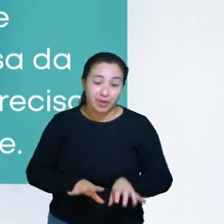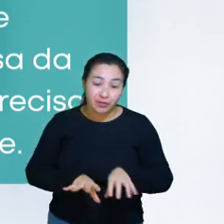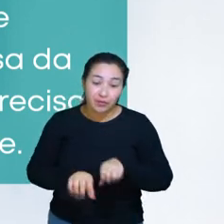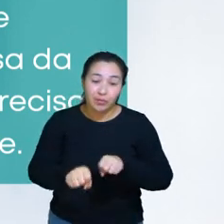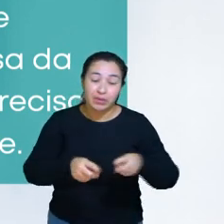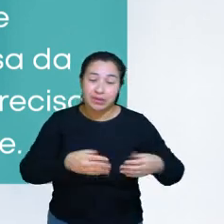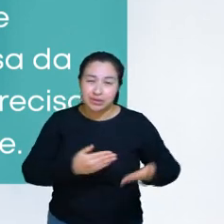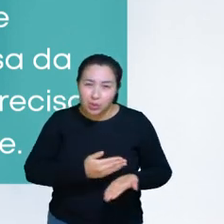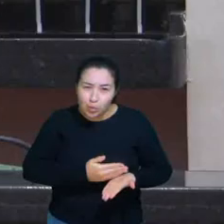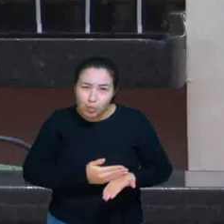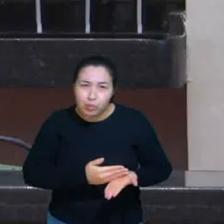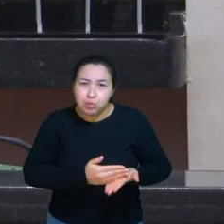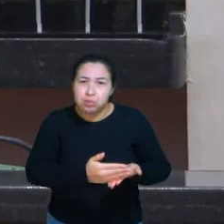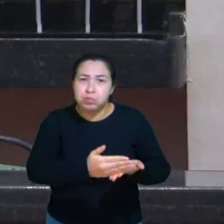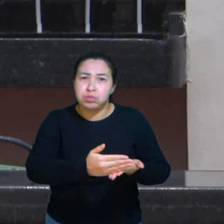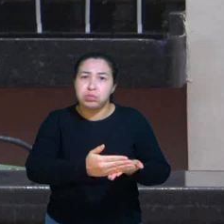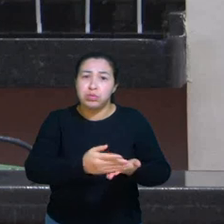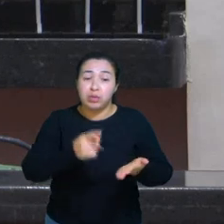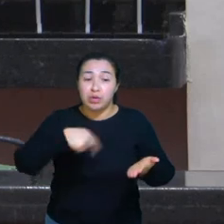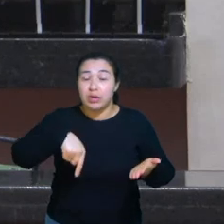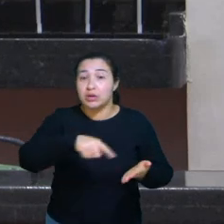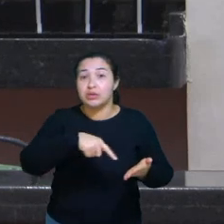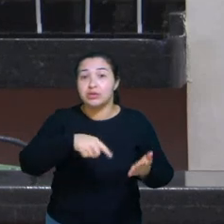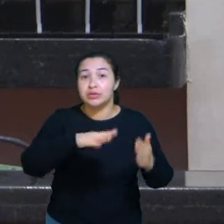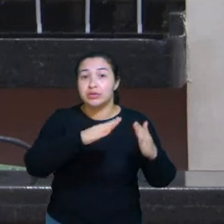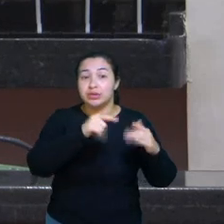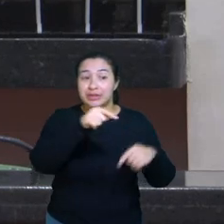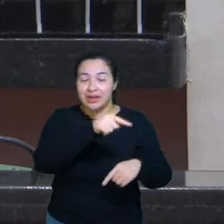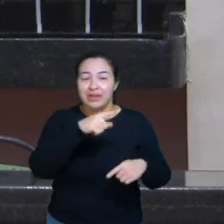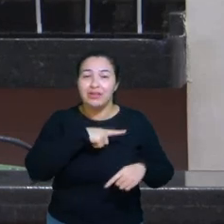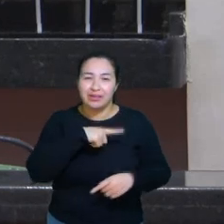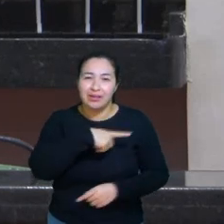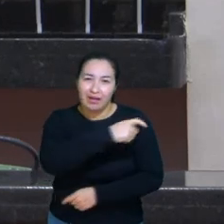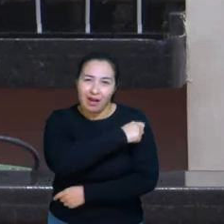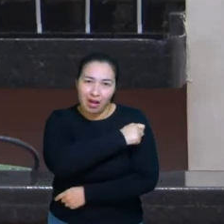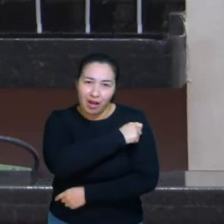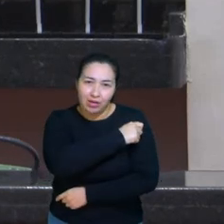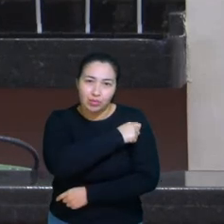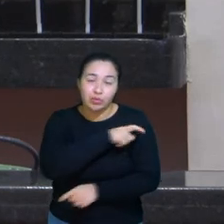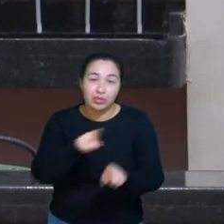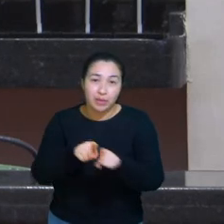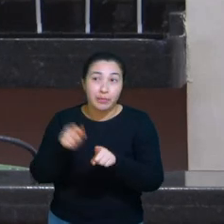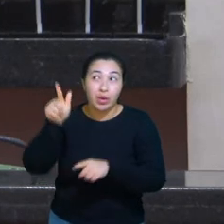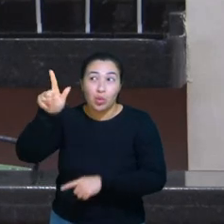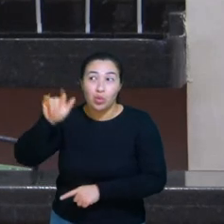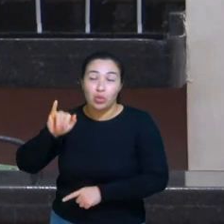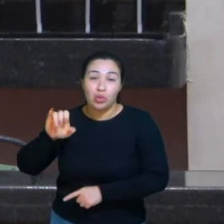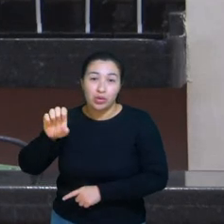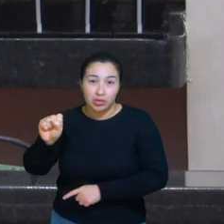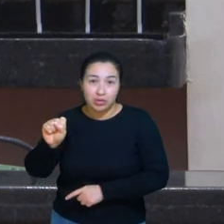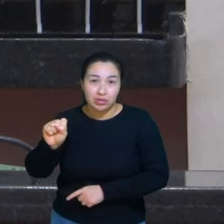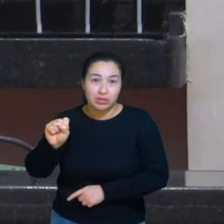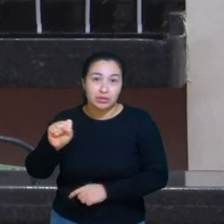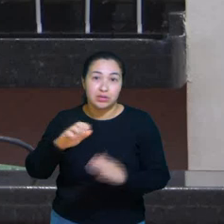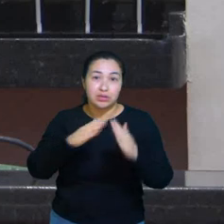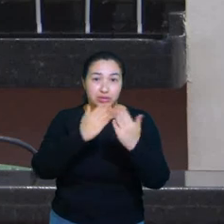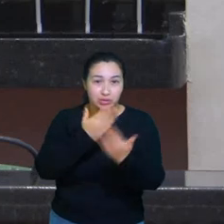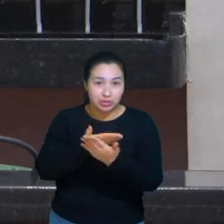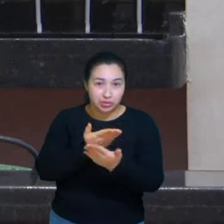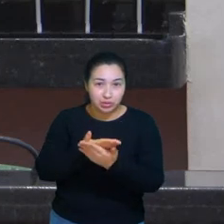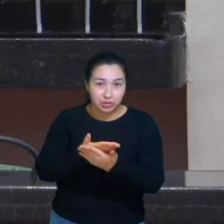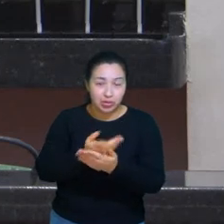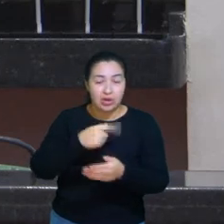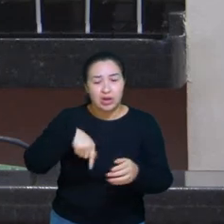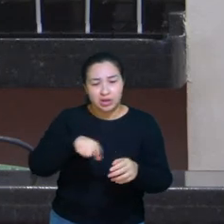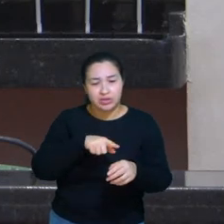então justamente porque os nossos estudantes eh assim como outras e também estão nas escolas nós temos uma relação